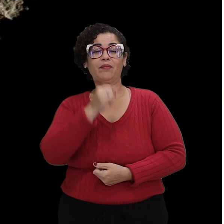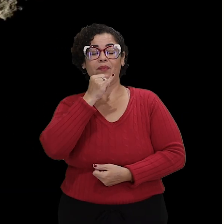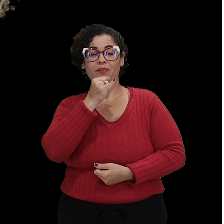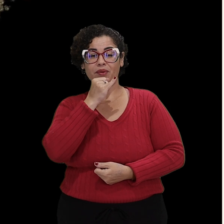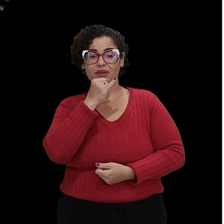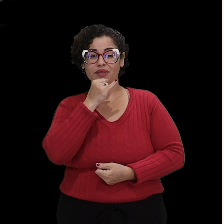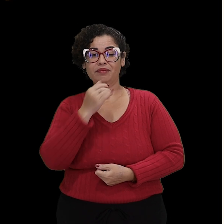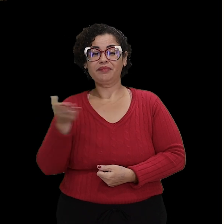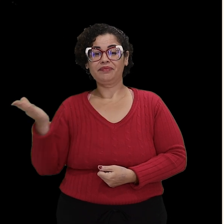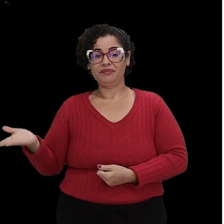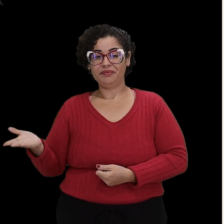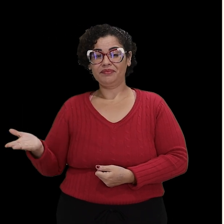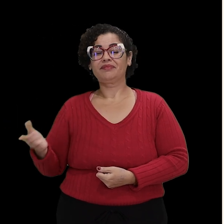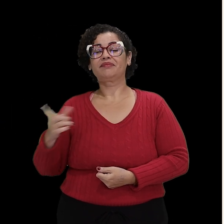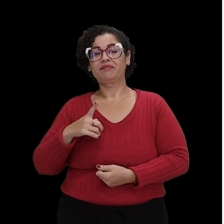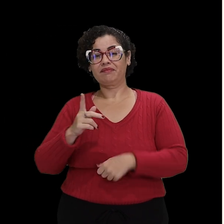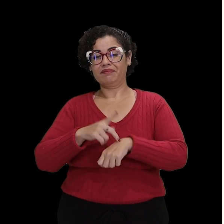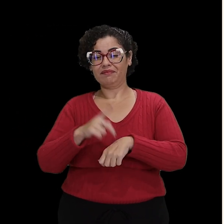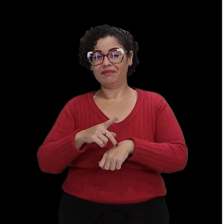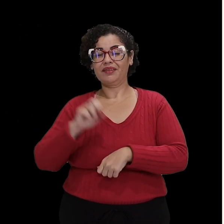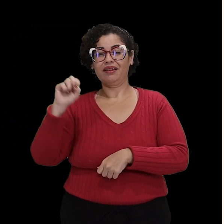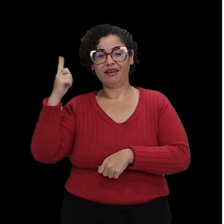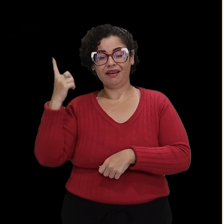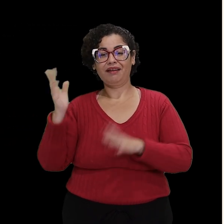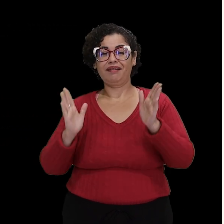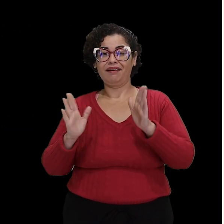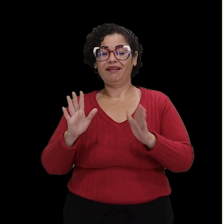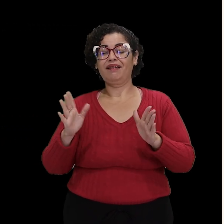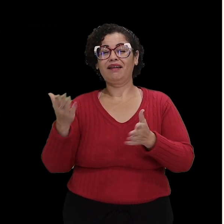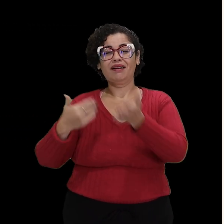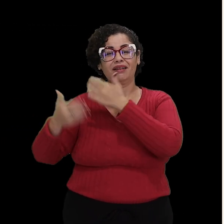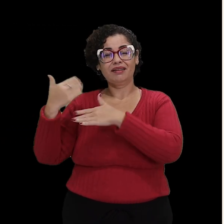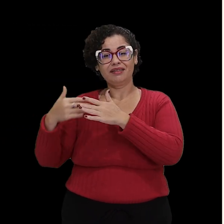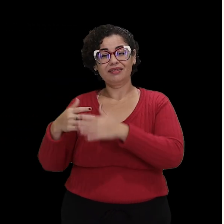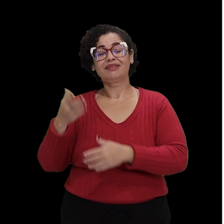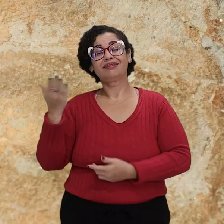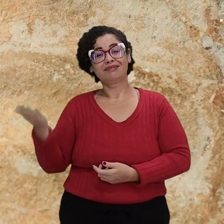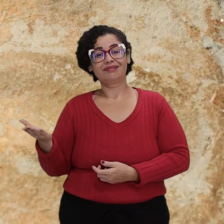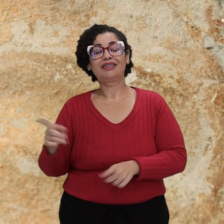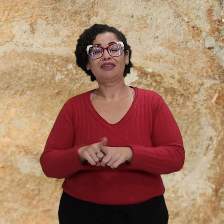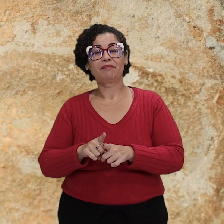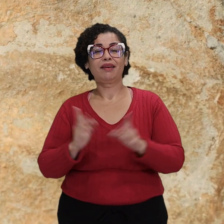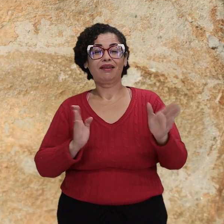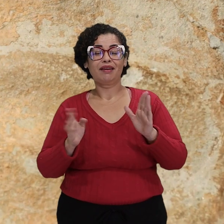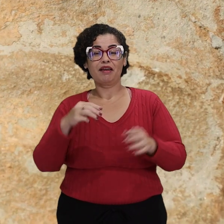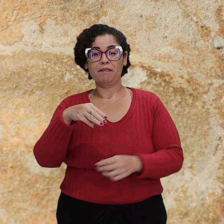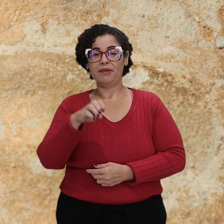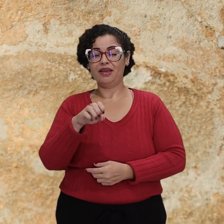os trilobitas, que são fósseis guias da era paleozoica, e os amonites, da era